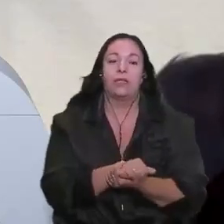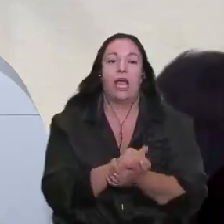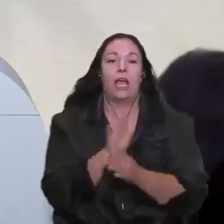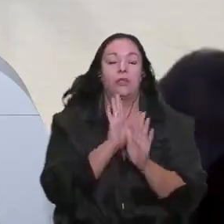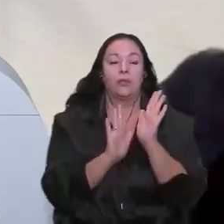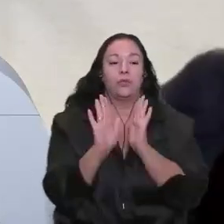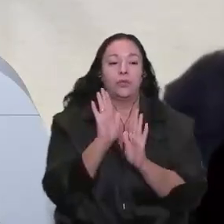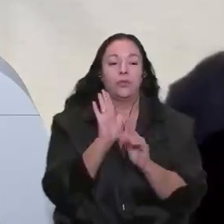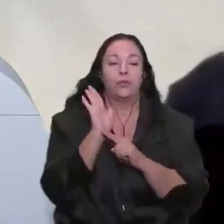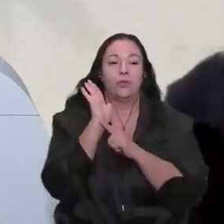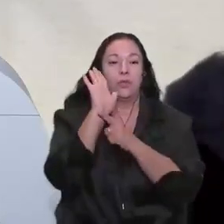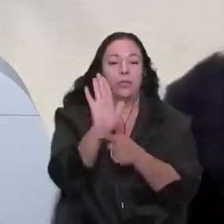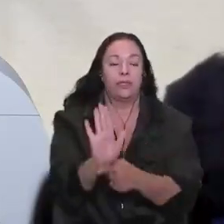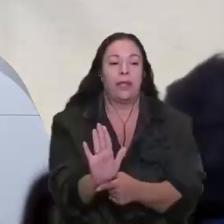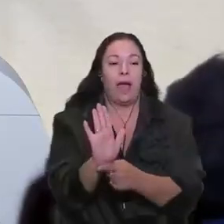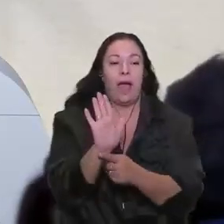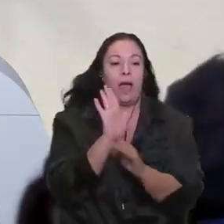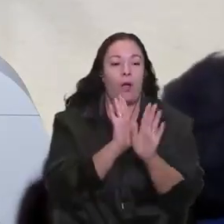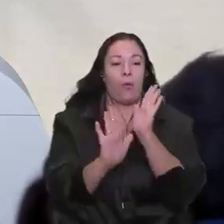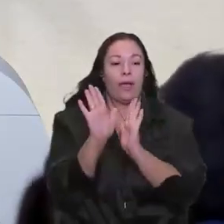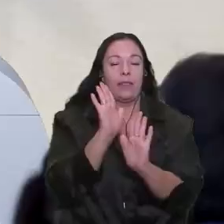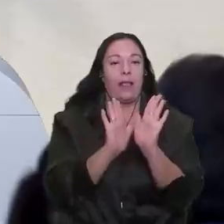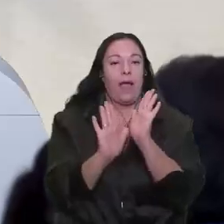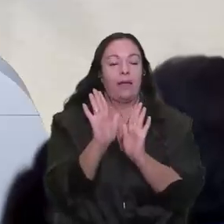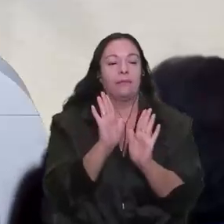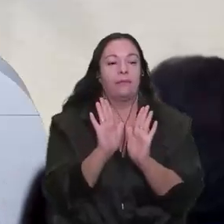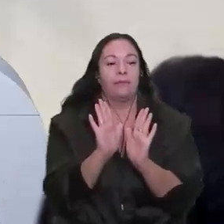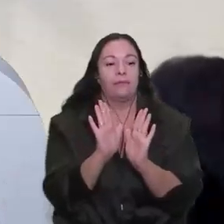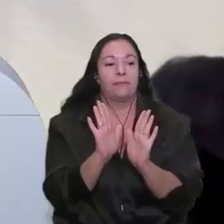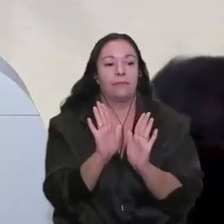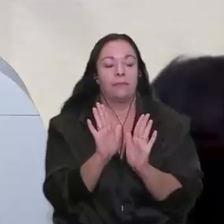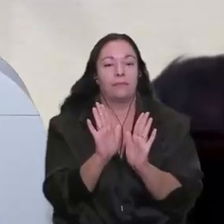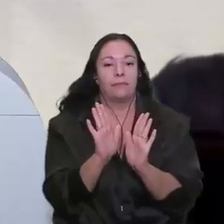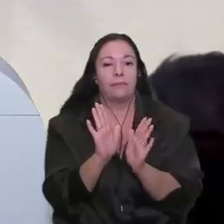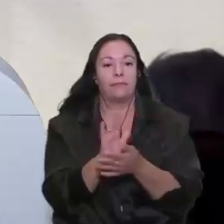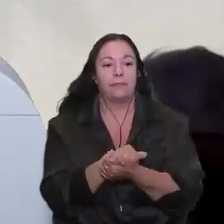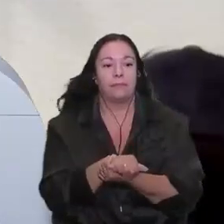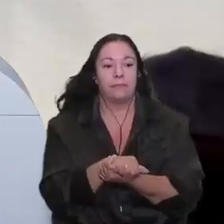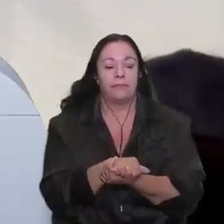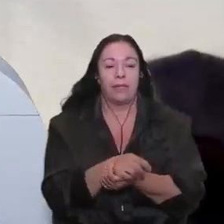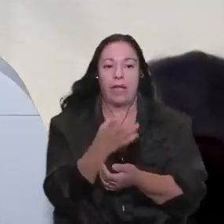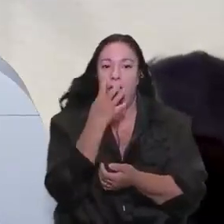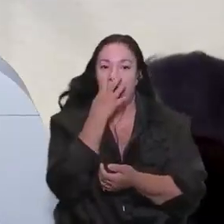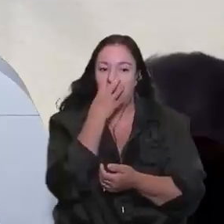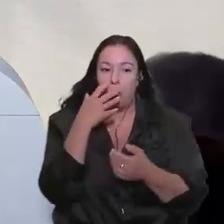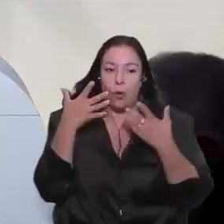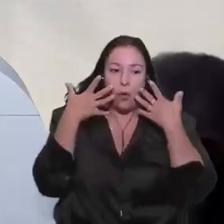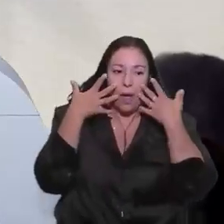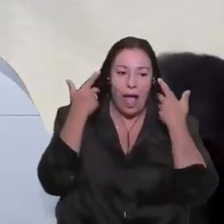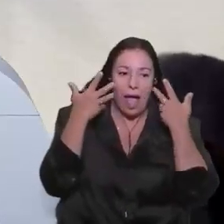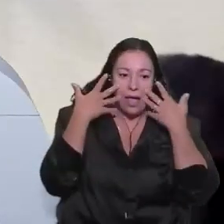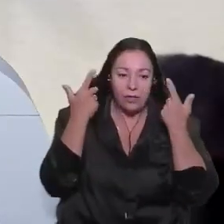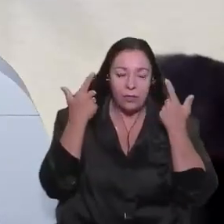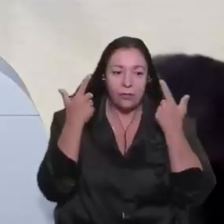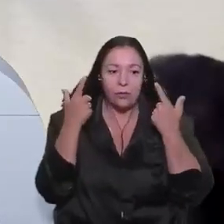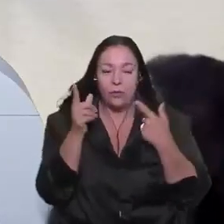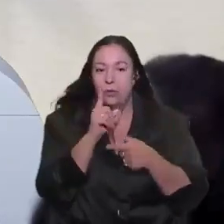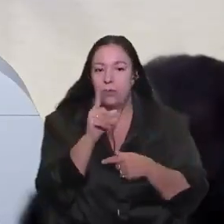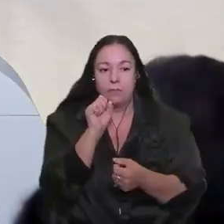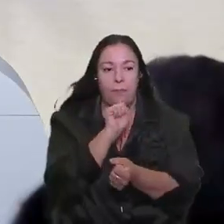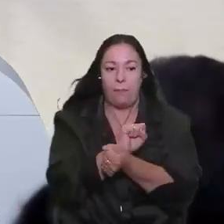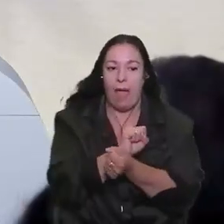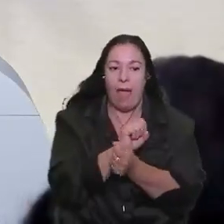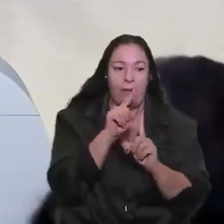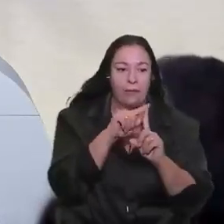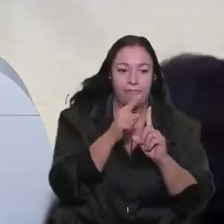né? Elas param e as outras espécies têm filhos até morrer, né? Cachorro, gato, né? Nunca para provavelmente